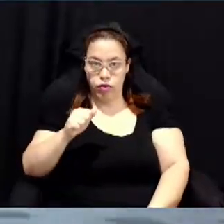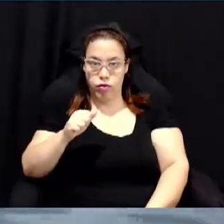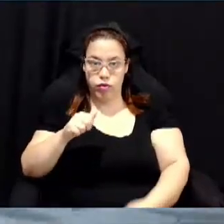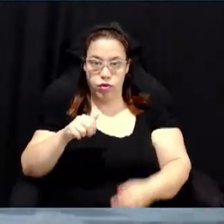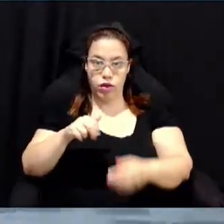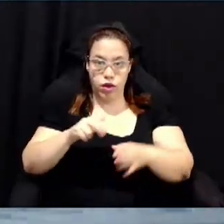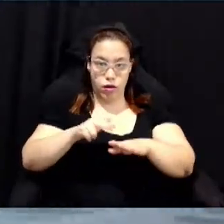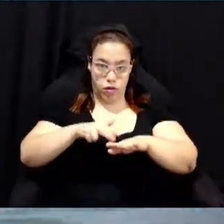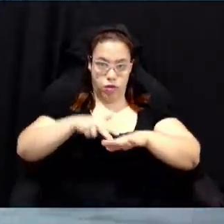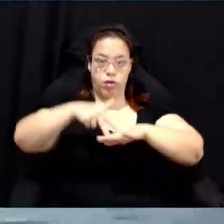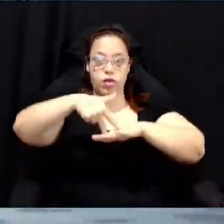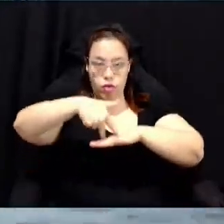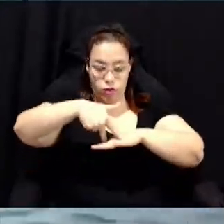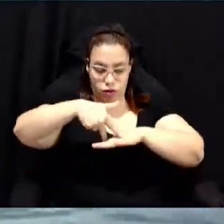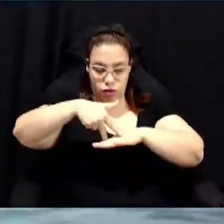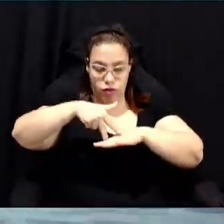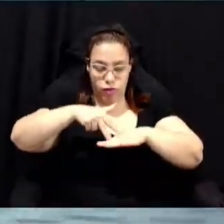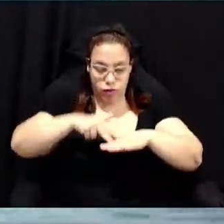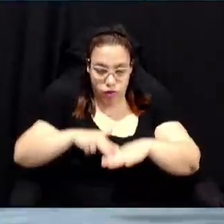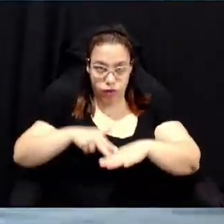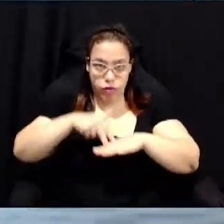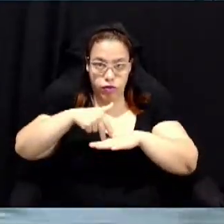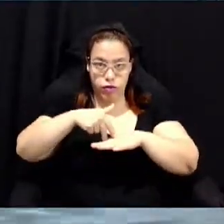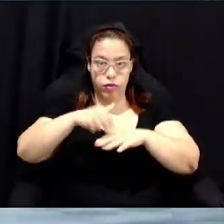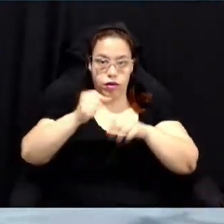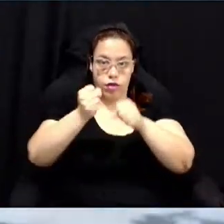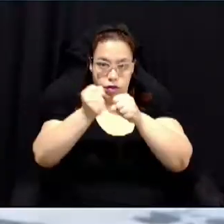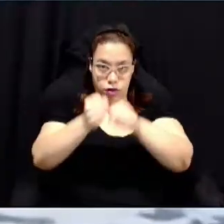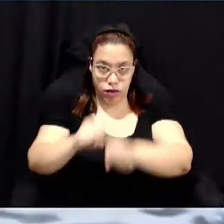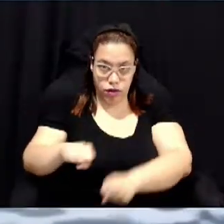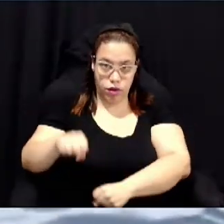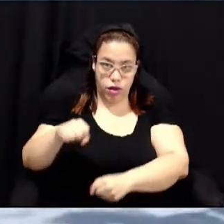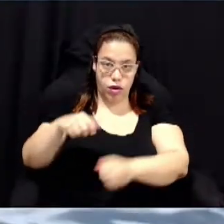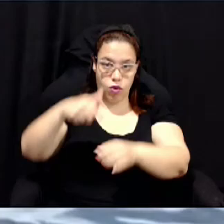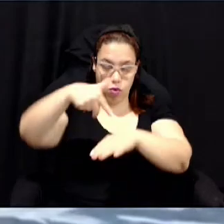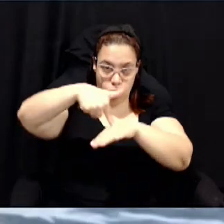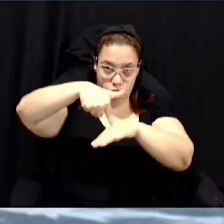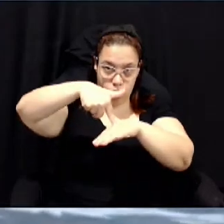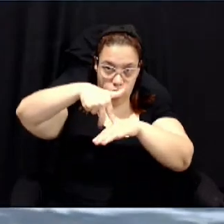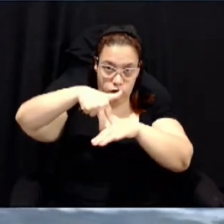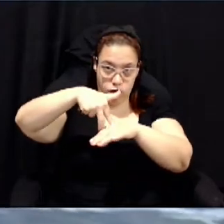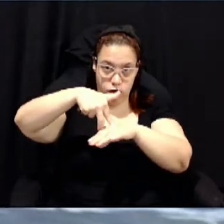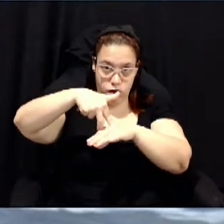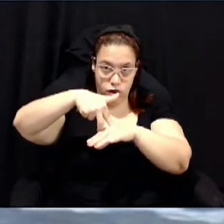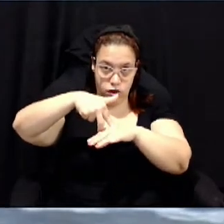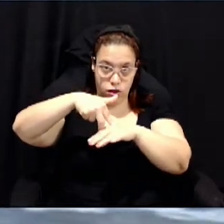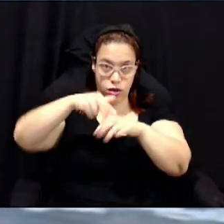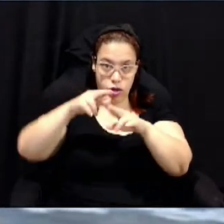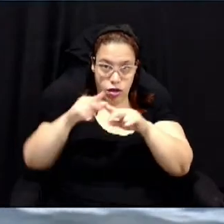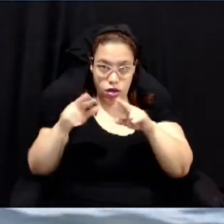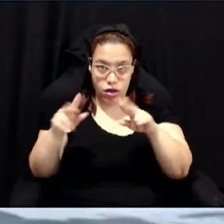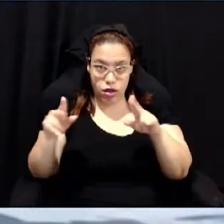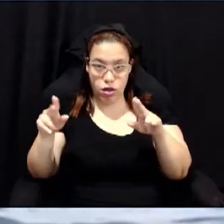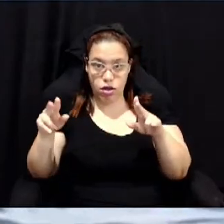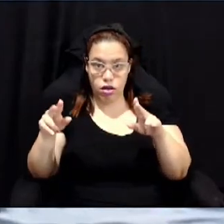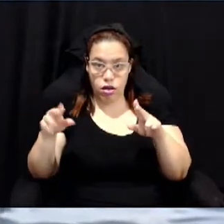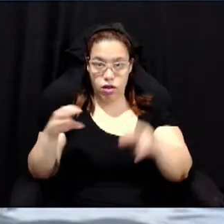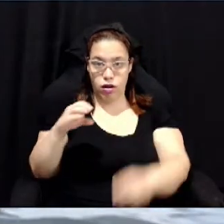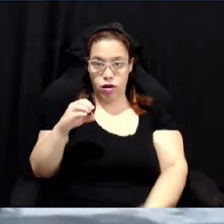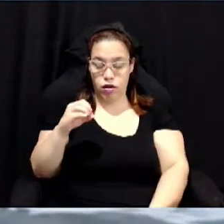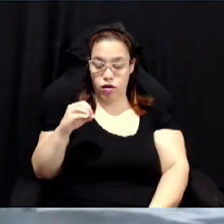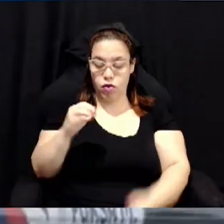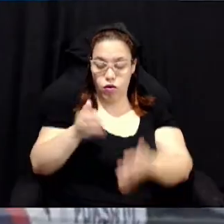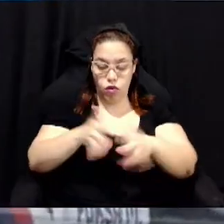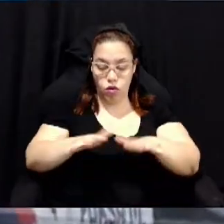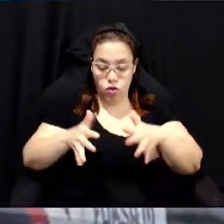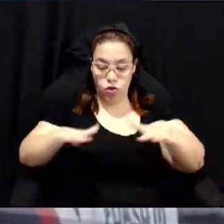Às vezes a gente vê nossos campeões aqui com o pé lá na frente, ele já está num caiaque um pouco diferente, às vezes é um caiaque oceânico ali, mas ele posiciona o